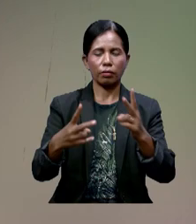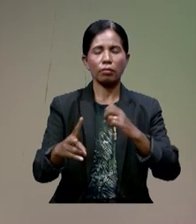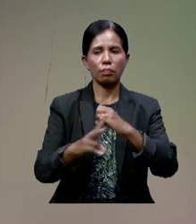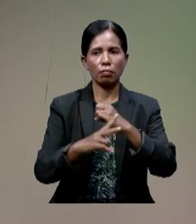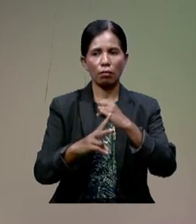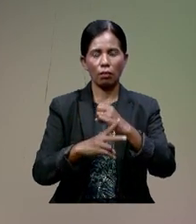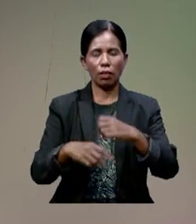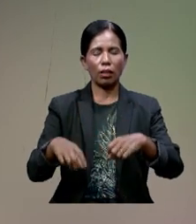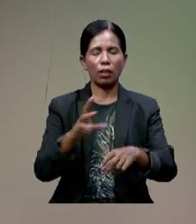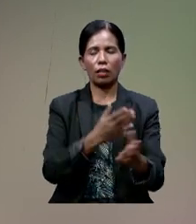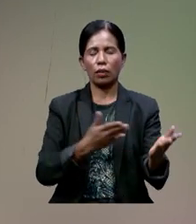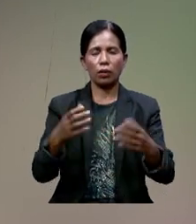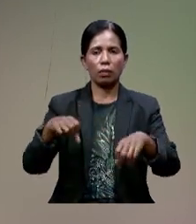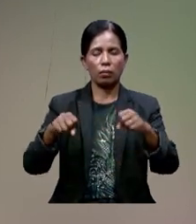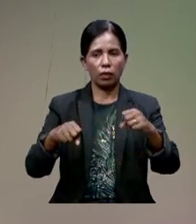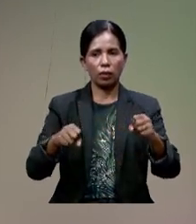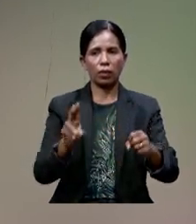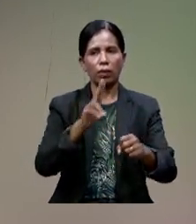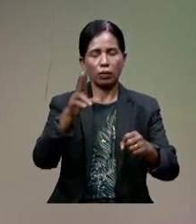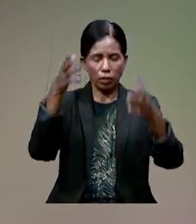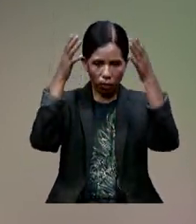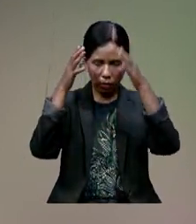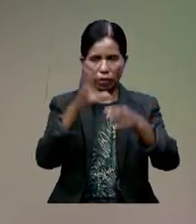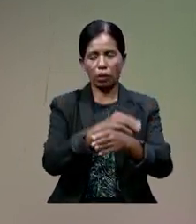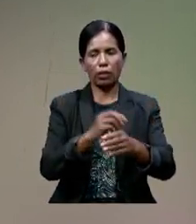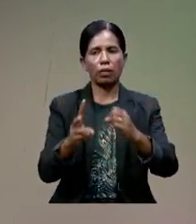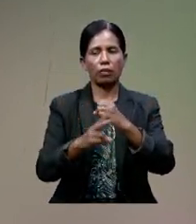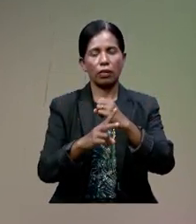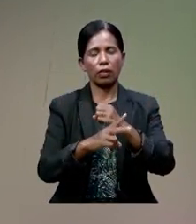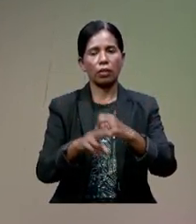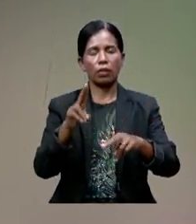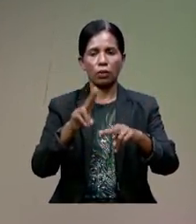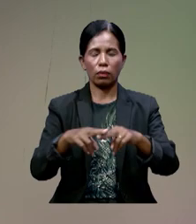na conduz motorizada, Macusa Capacete, no vítima